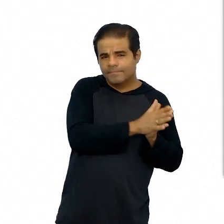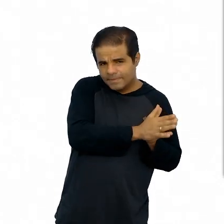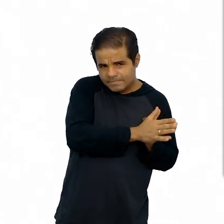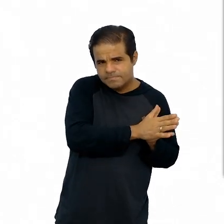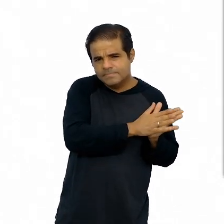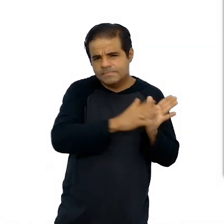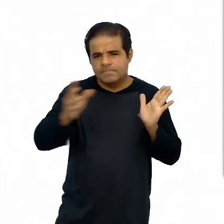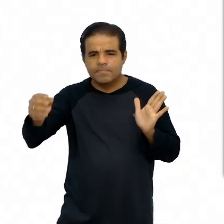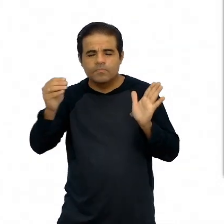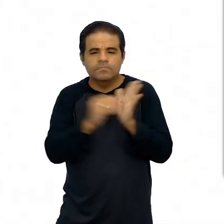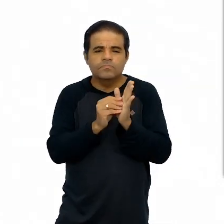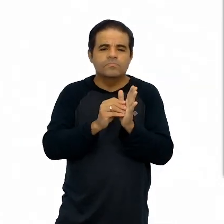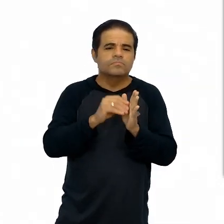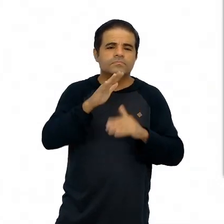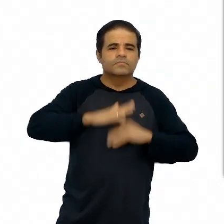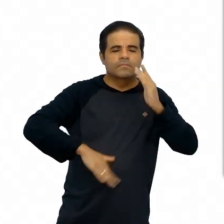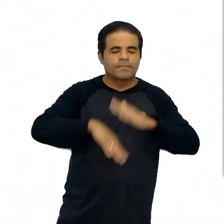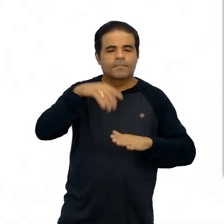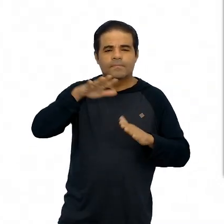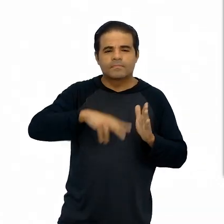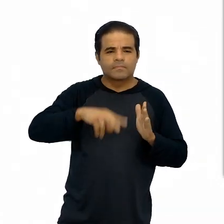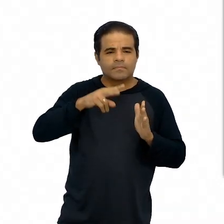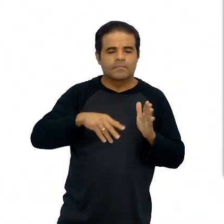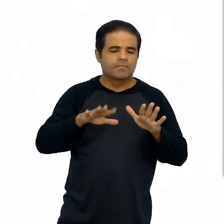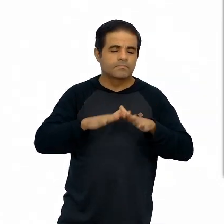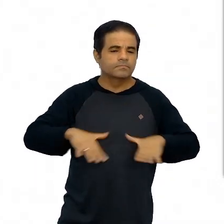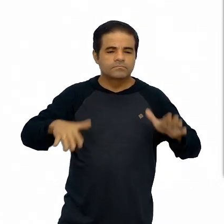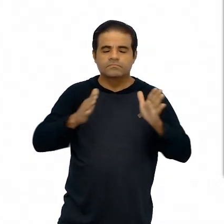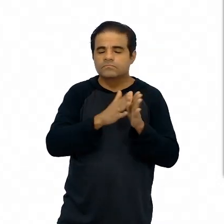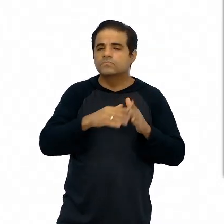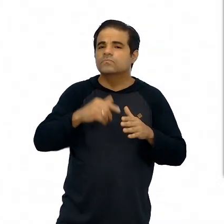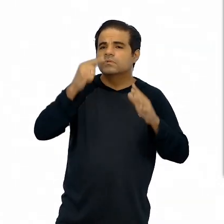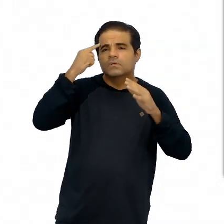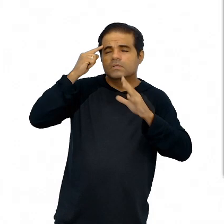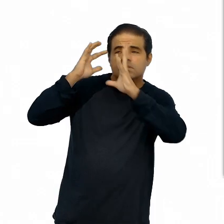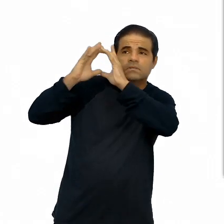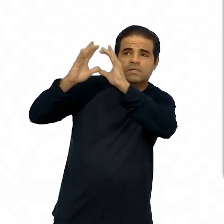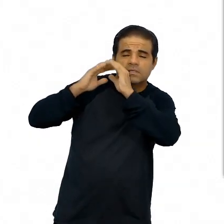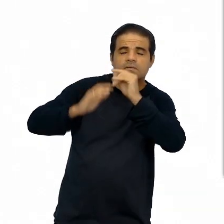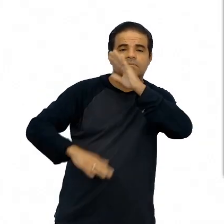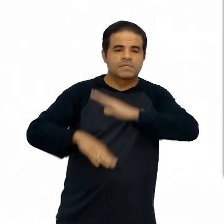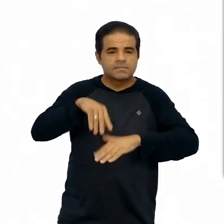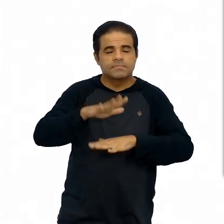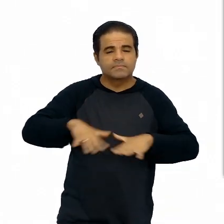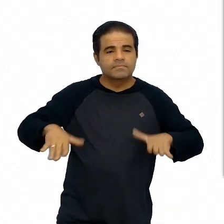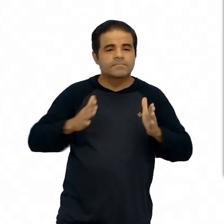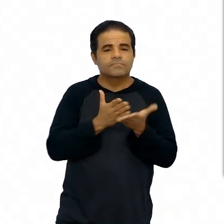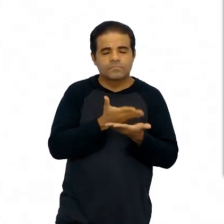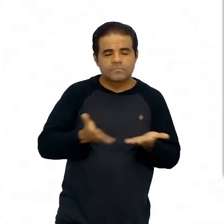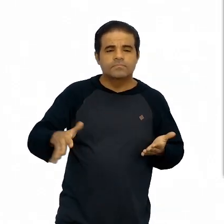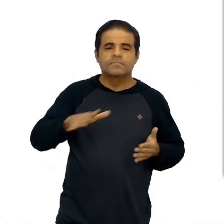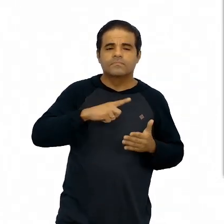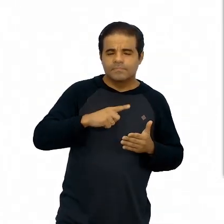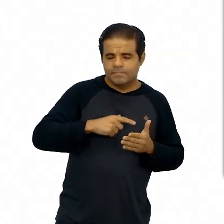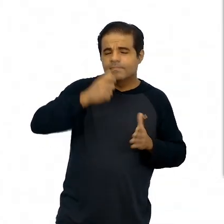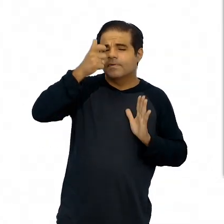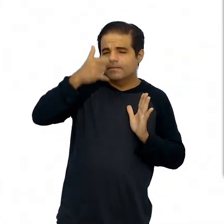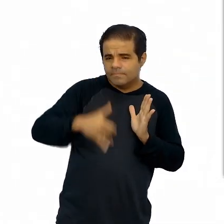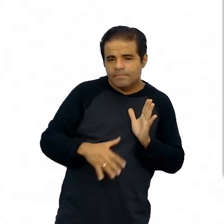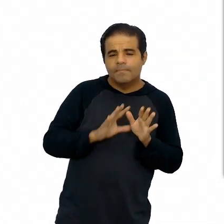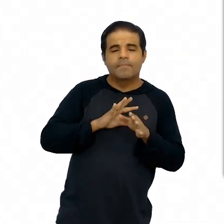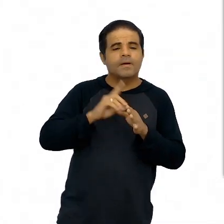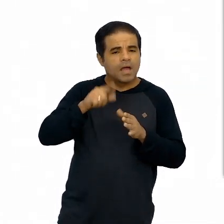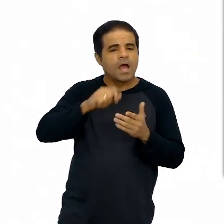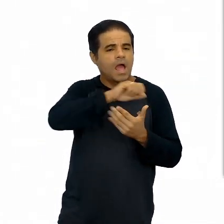difícil. Também devem ser capazes de ouvir e interpretar o raciocínio dos estudantes. Cada uma dessas